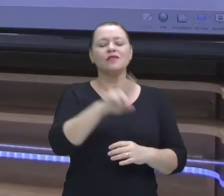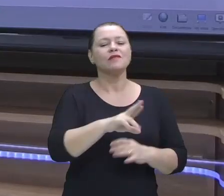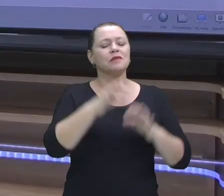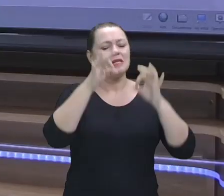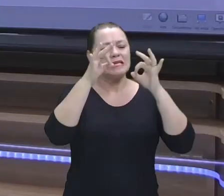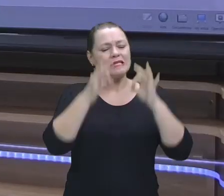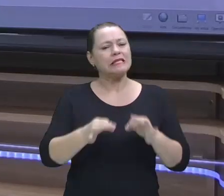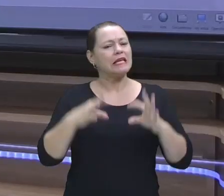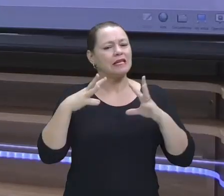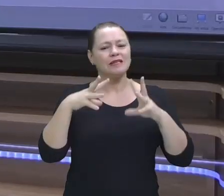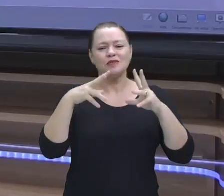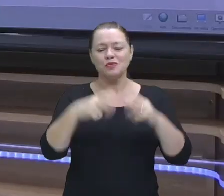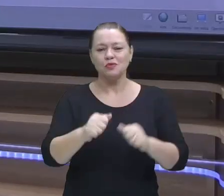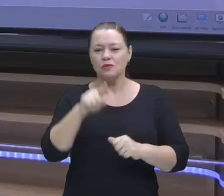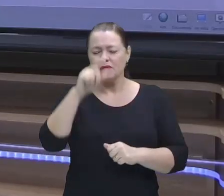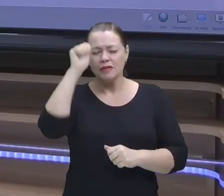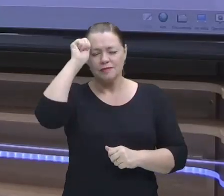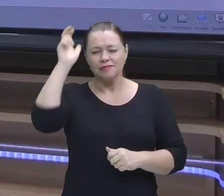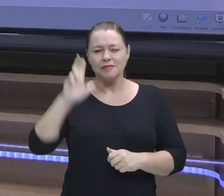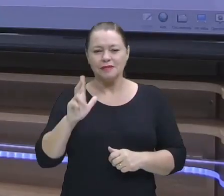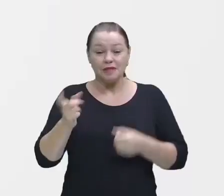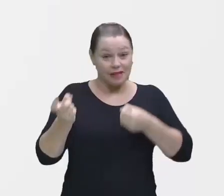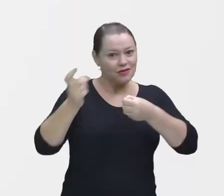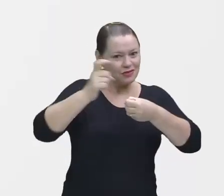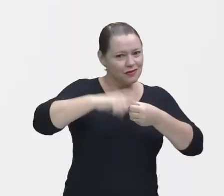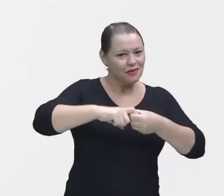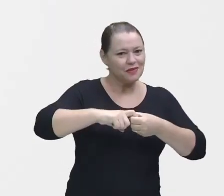Você é esperto. Daqui a pouco a gente volta.